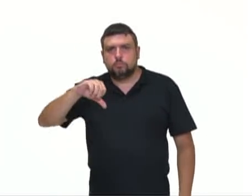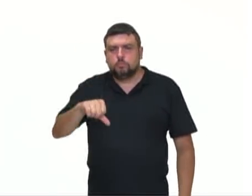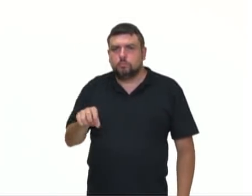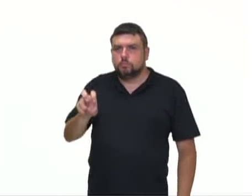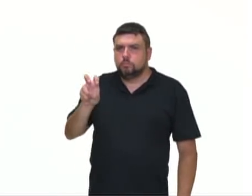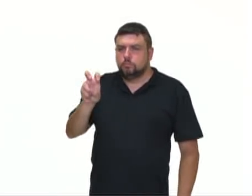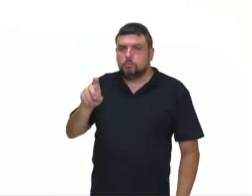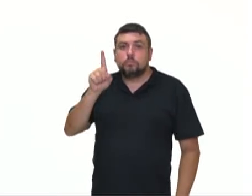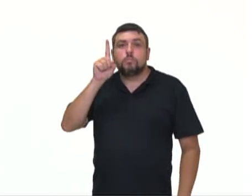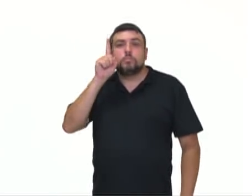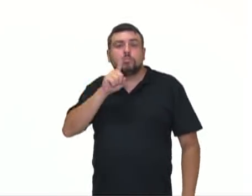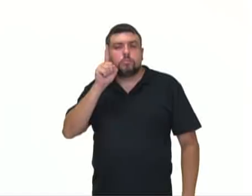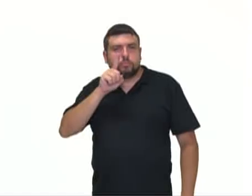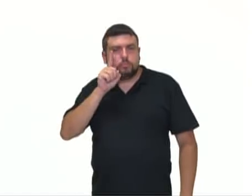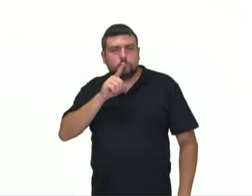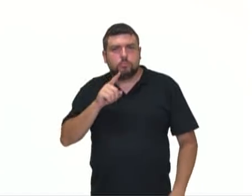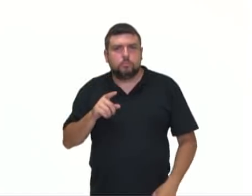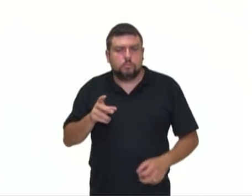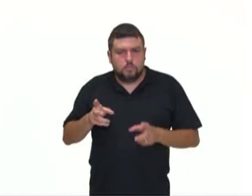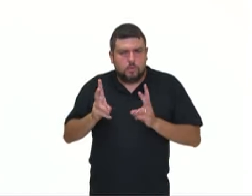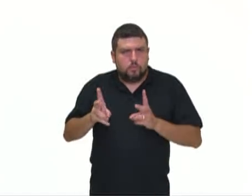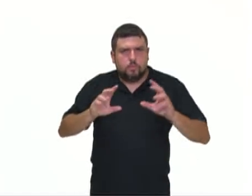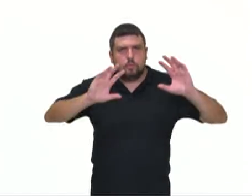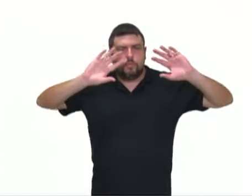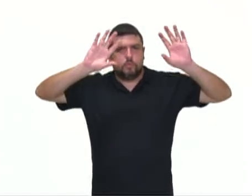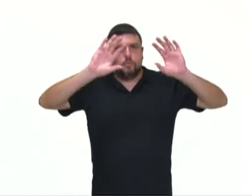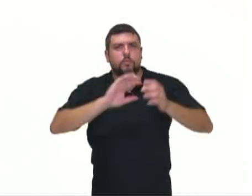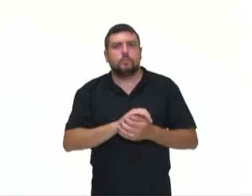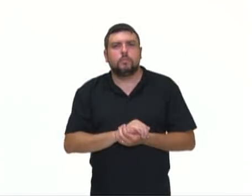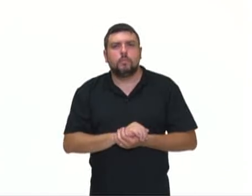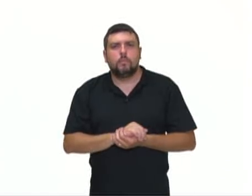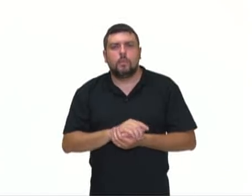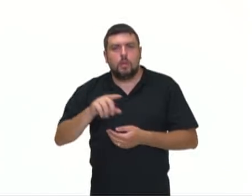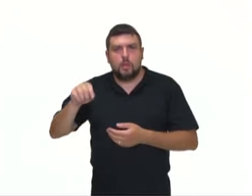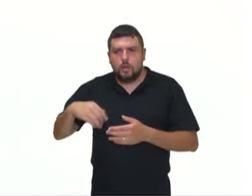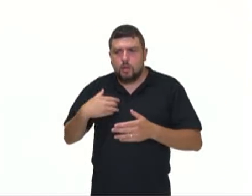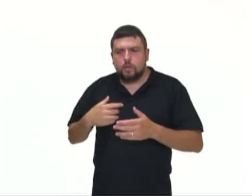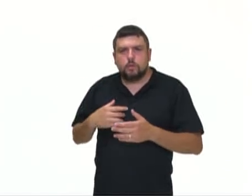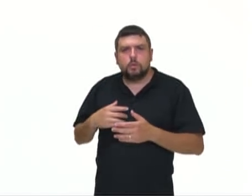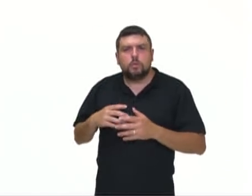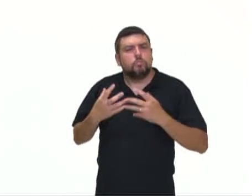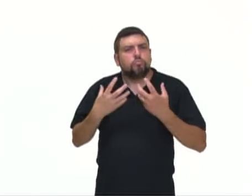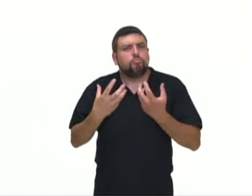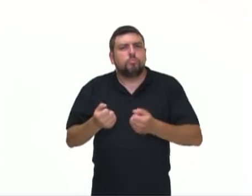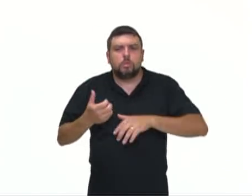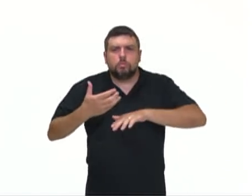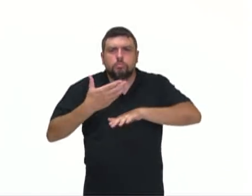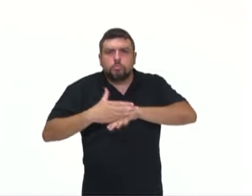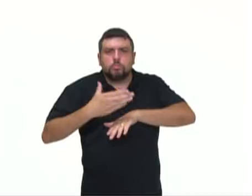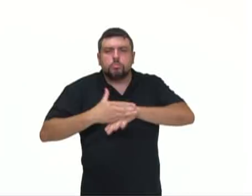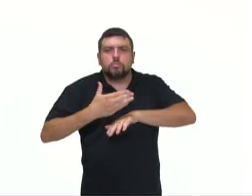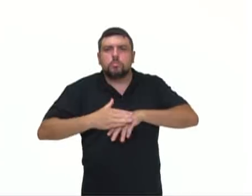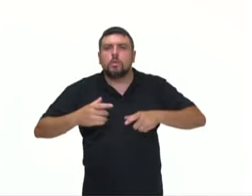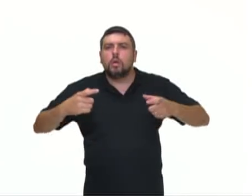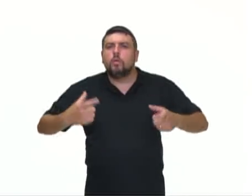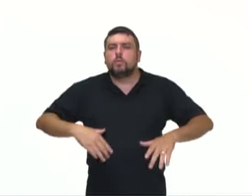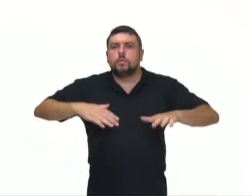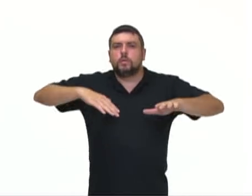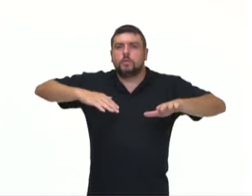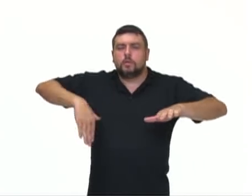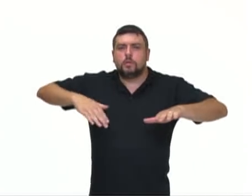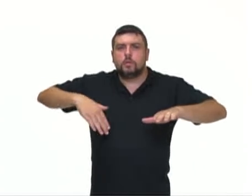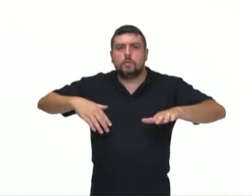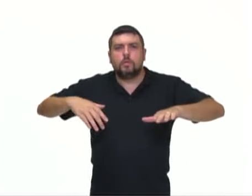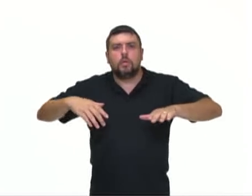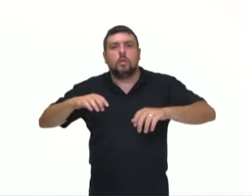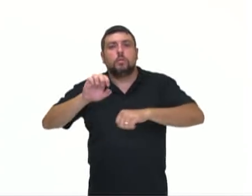foi criado o vôlei. Dispostos a praticar o esporte na praia, nas areias da Califórnia,